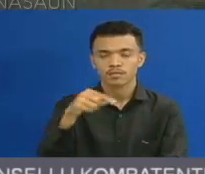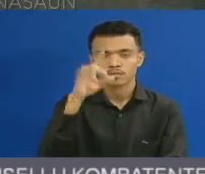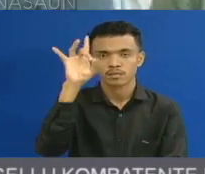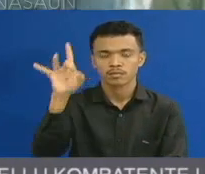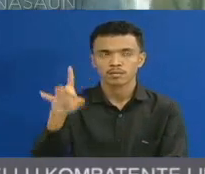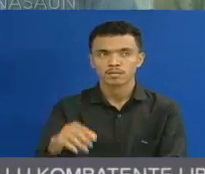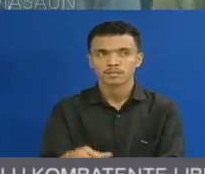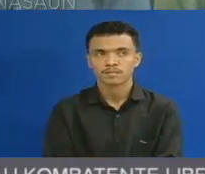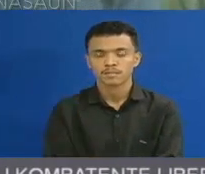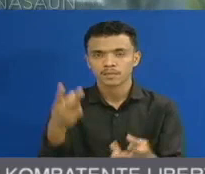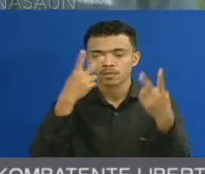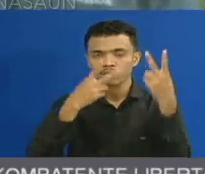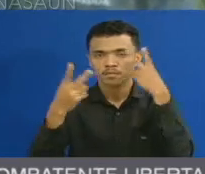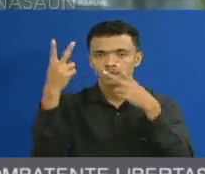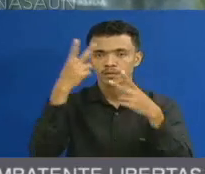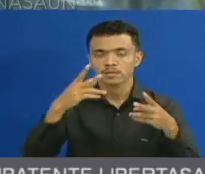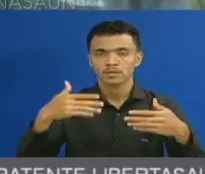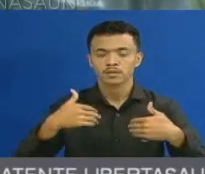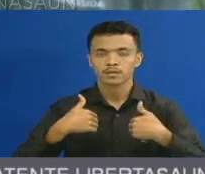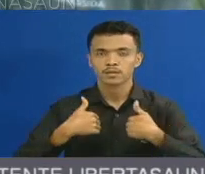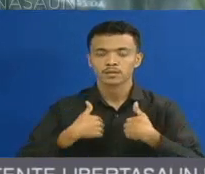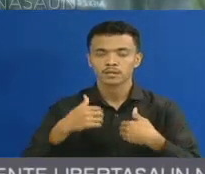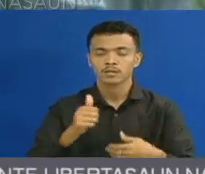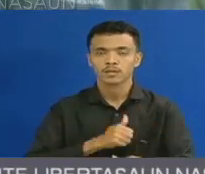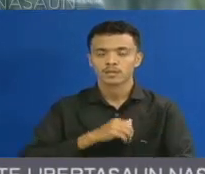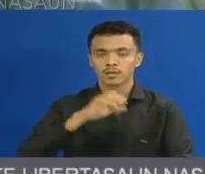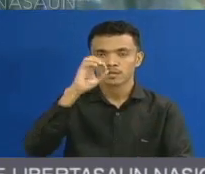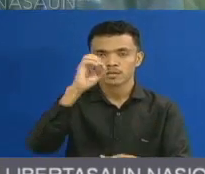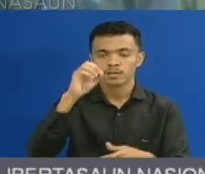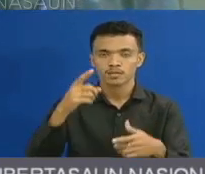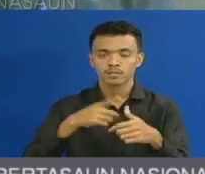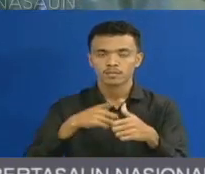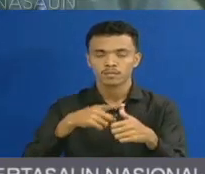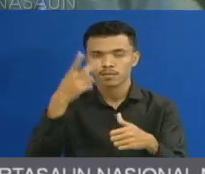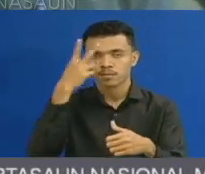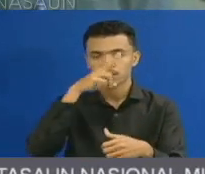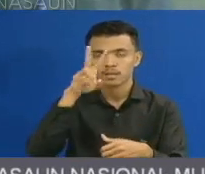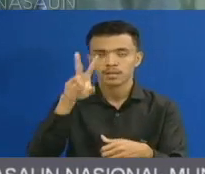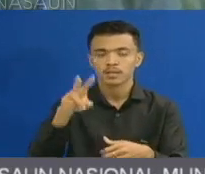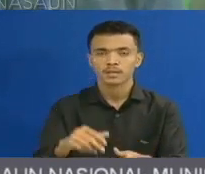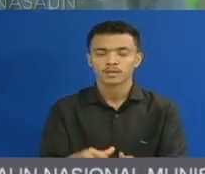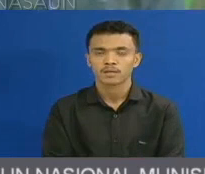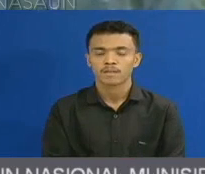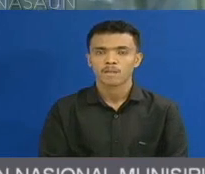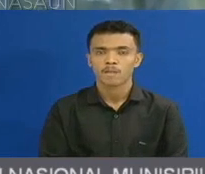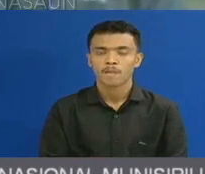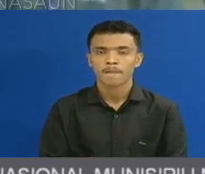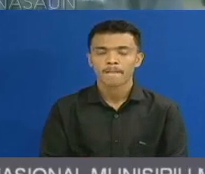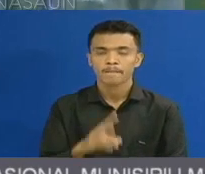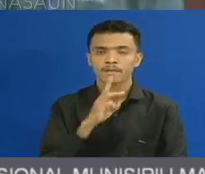walo. E visita mai a área Raibere, primeiro ato mai hare irrigação